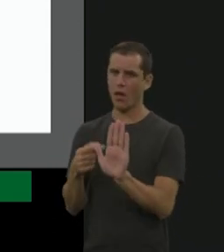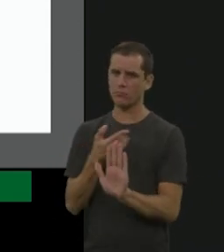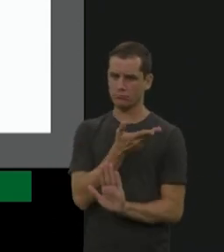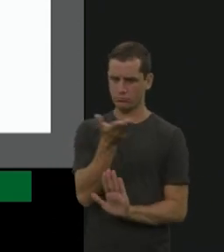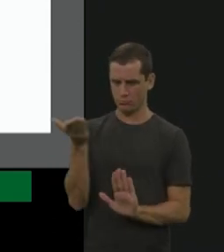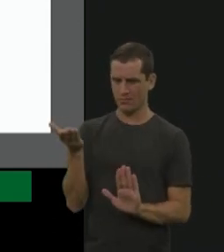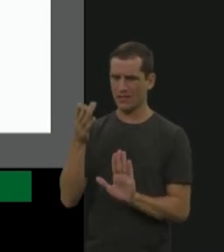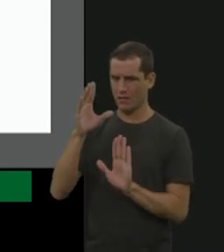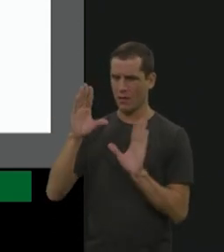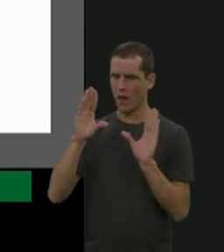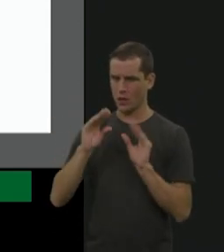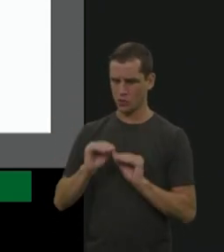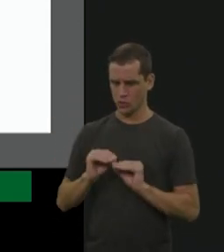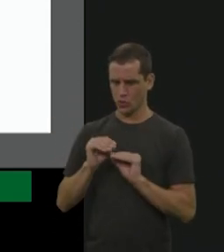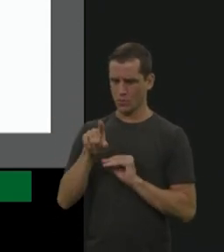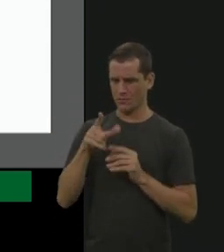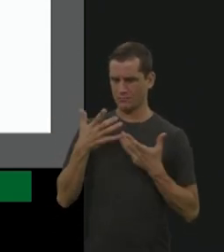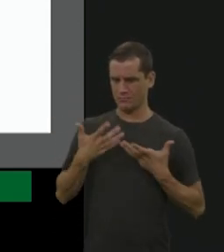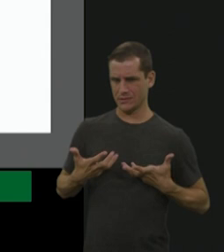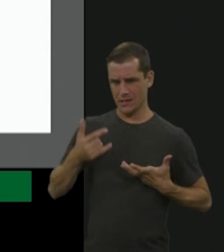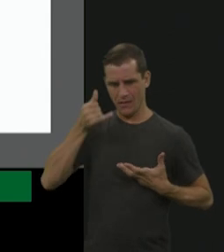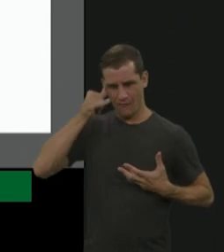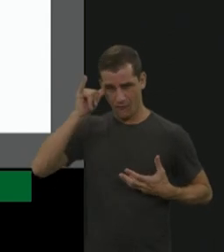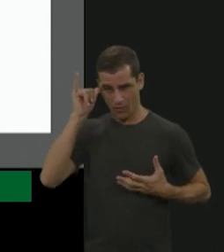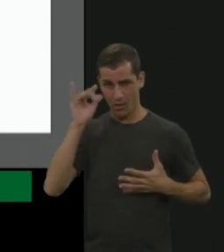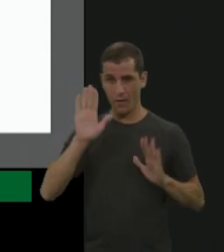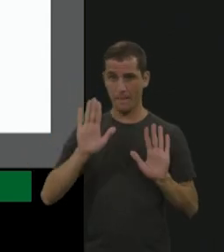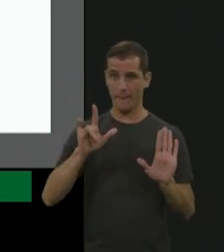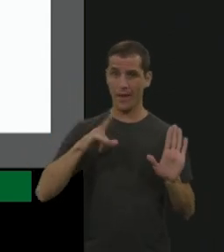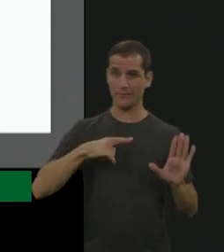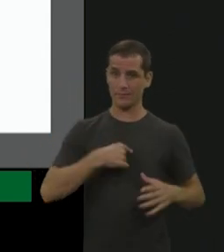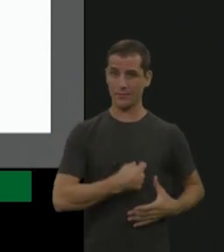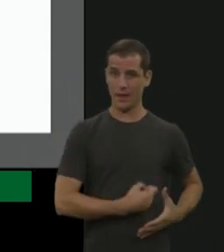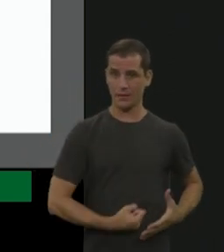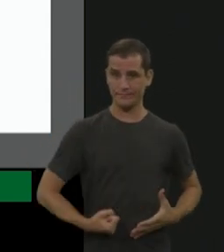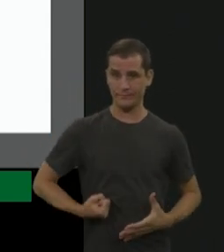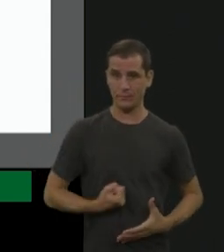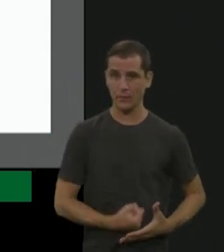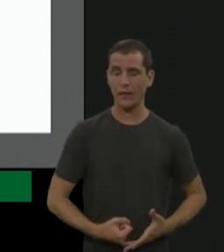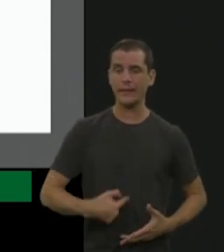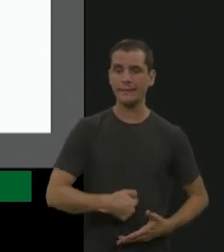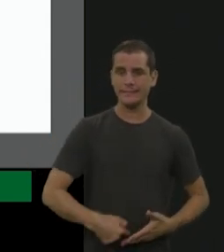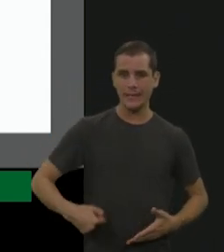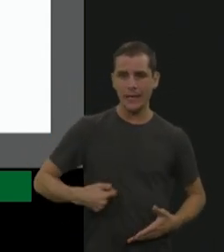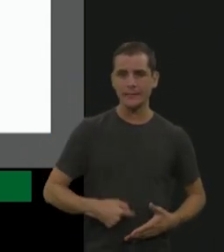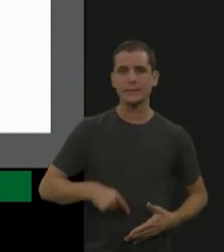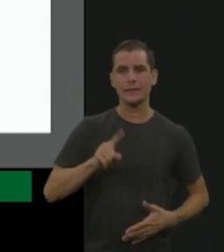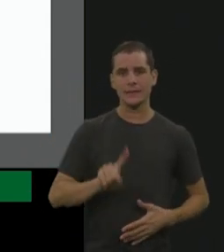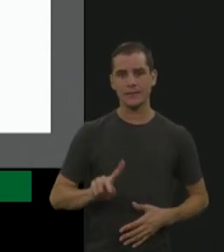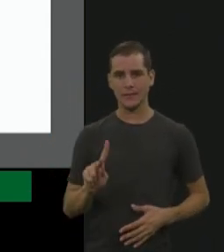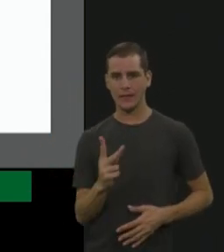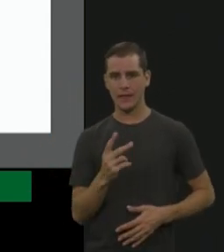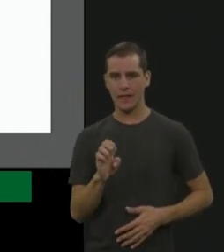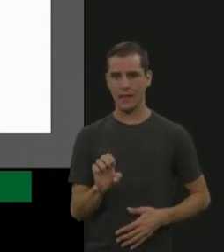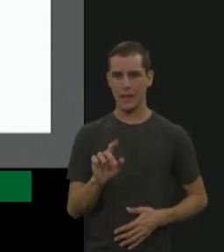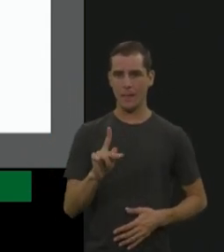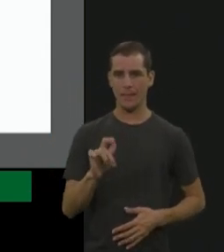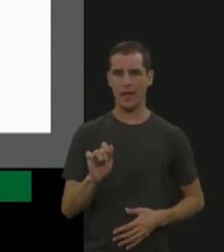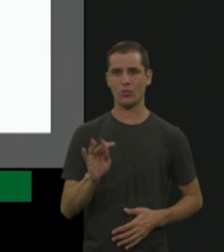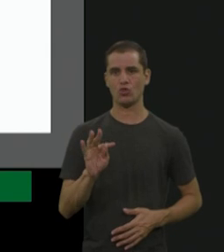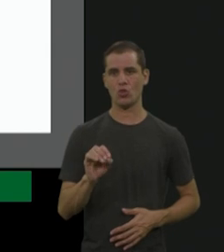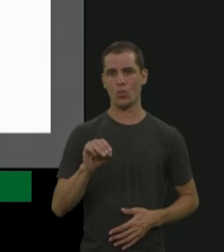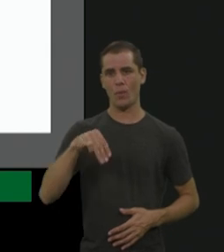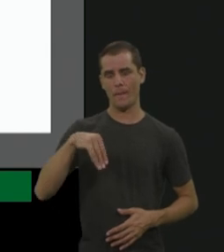para vocês. Então, a parte gastrointestinal, basicamente, hepatite esplenomegalia e hepatomegalia e esplenomegalia.